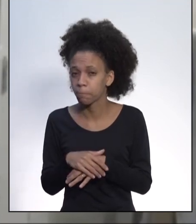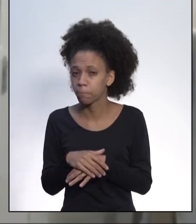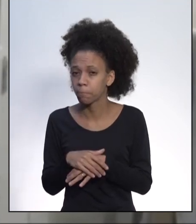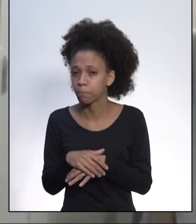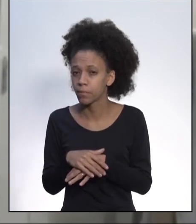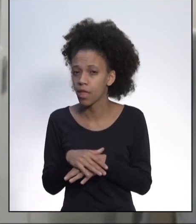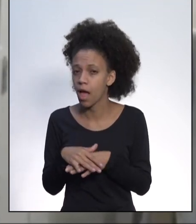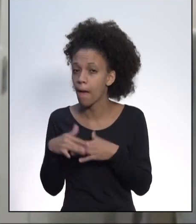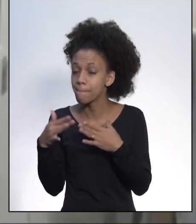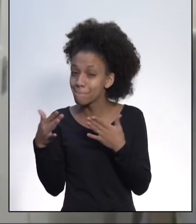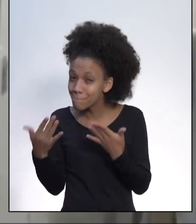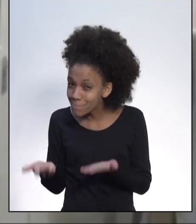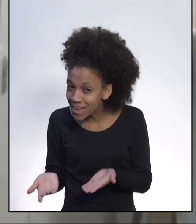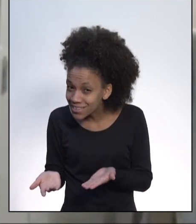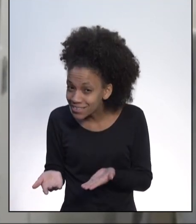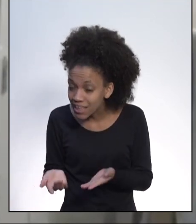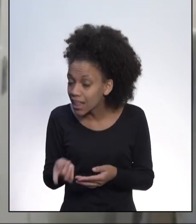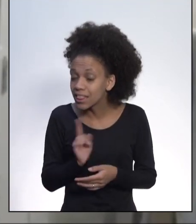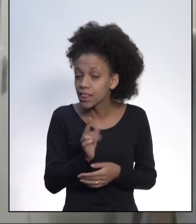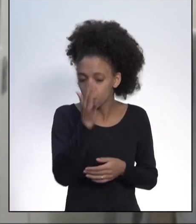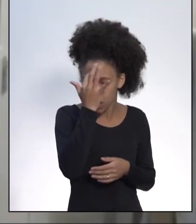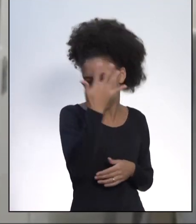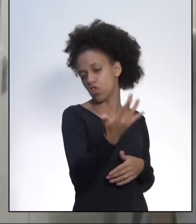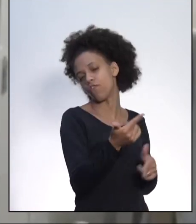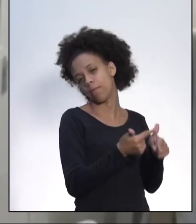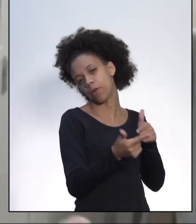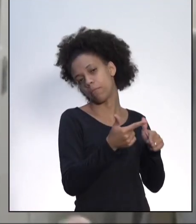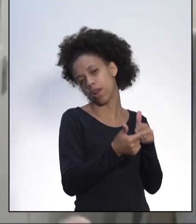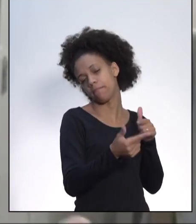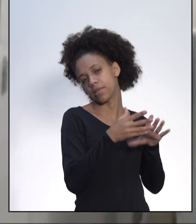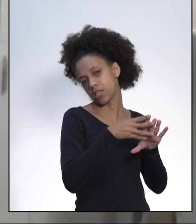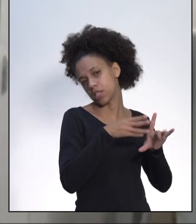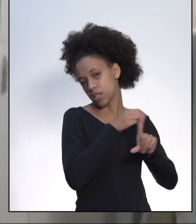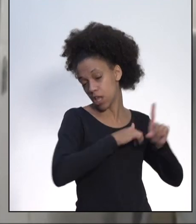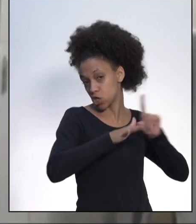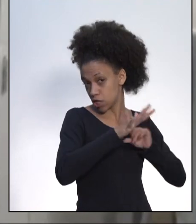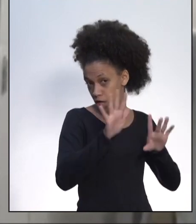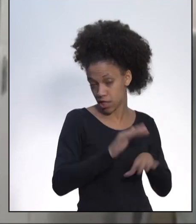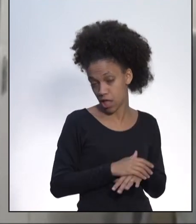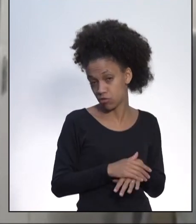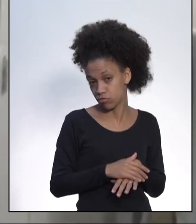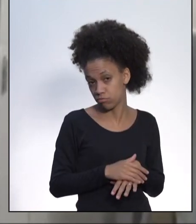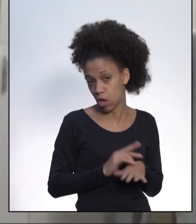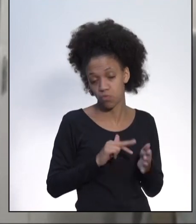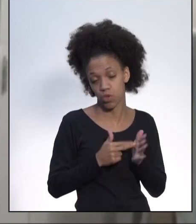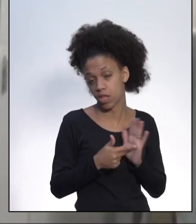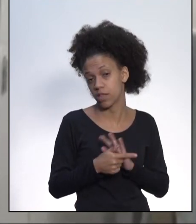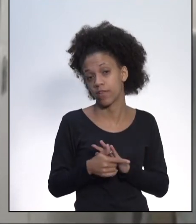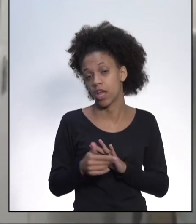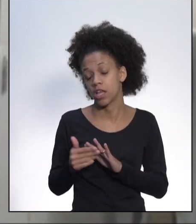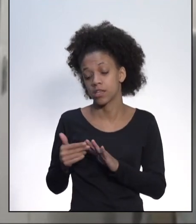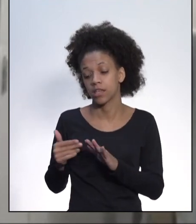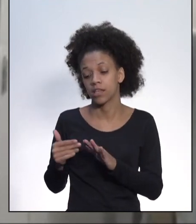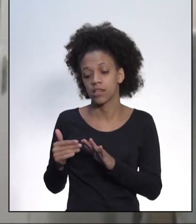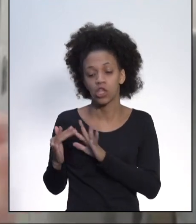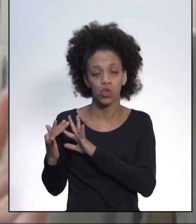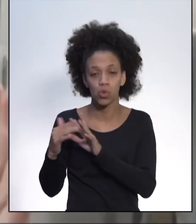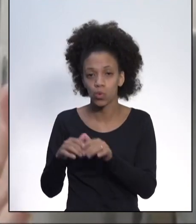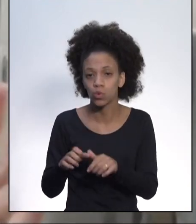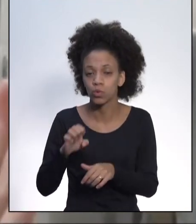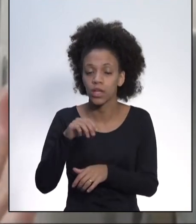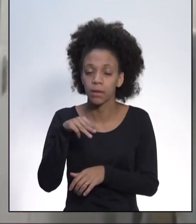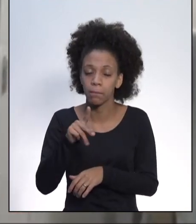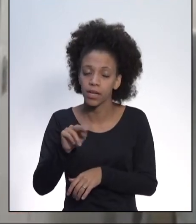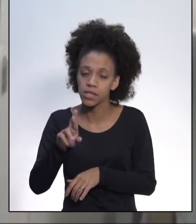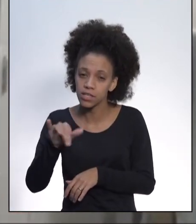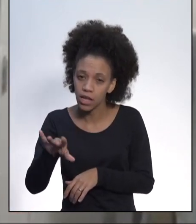E não necessariamente em solucionar problemas da sociedade, né? Não quer dizer que qualquer empresário está empreendendo, não.